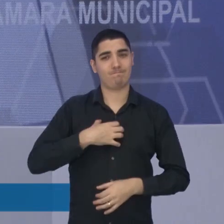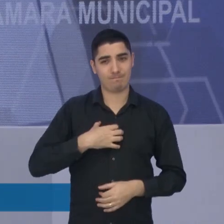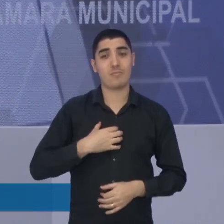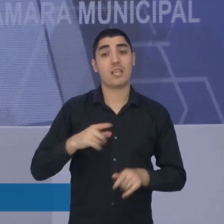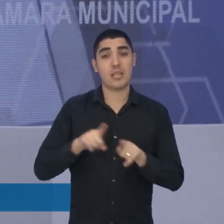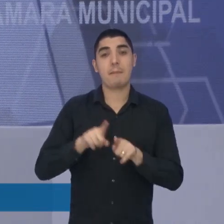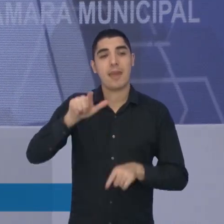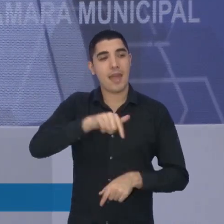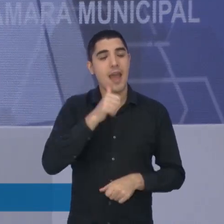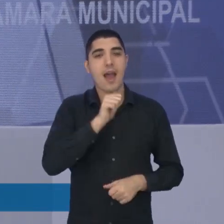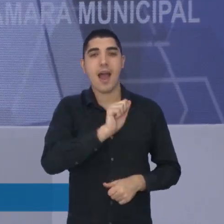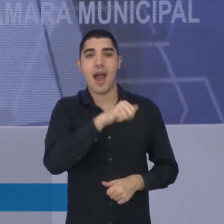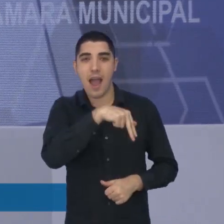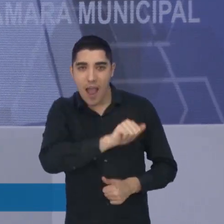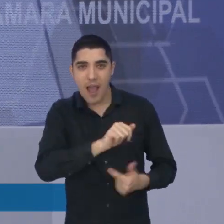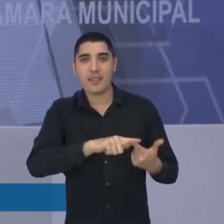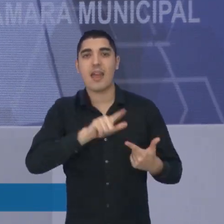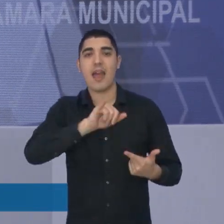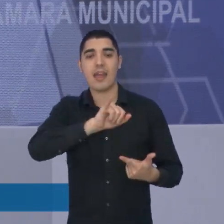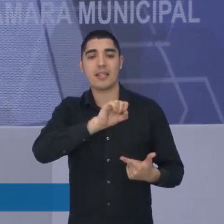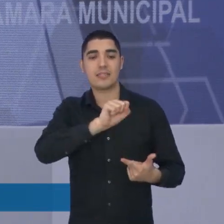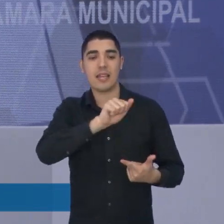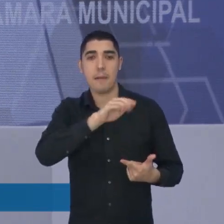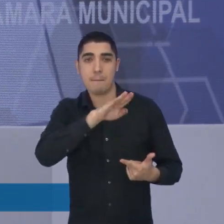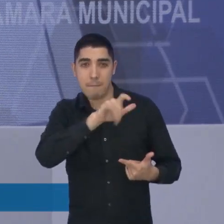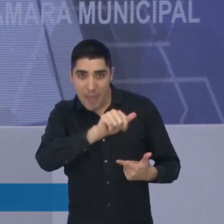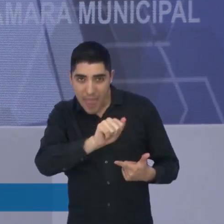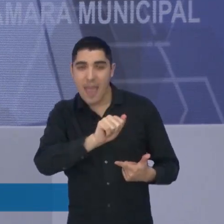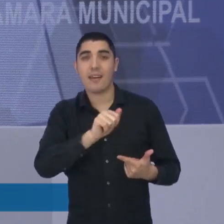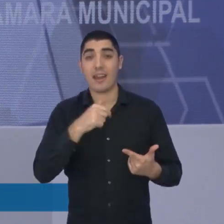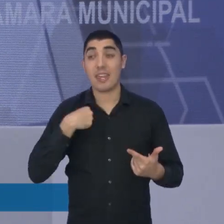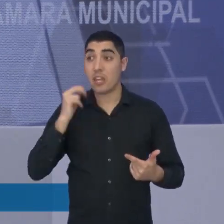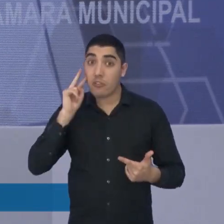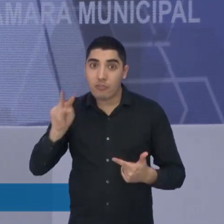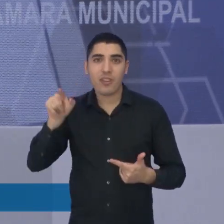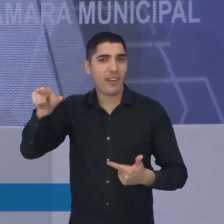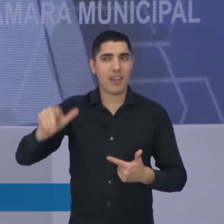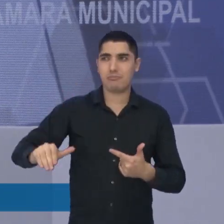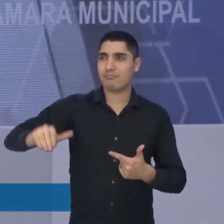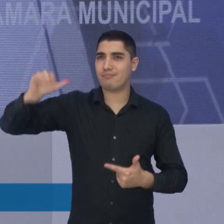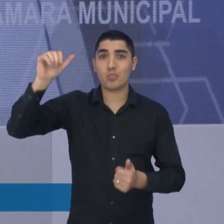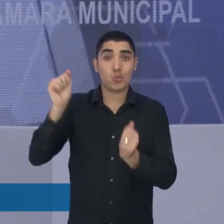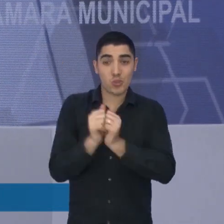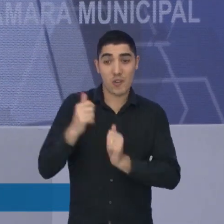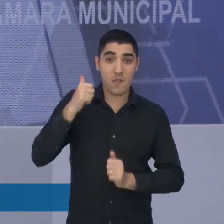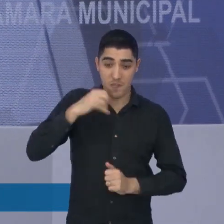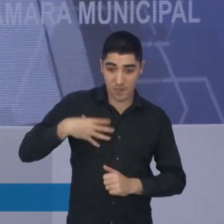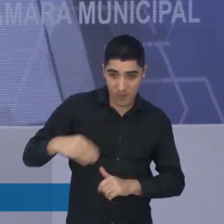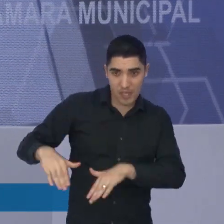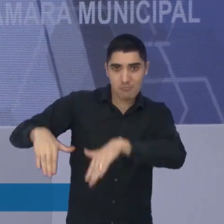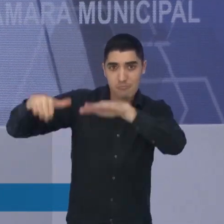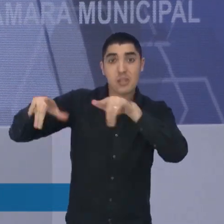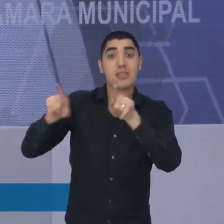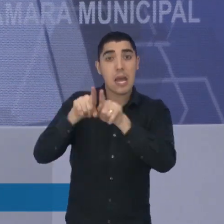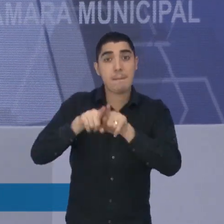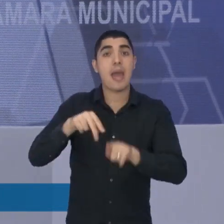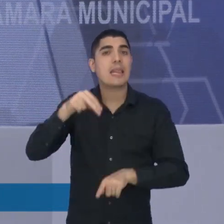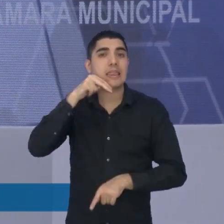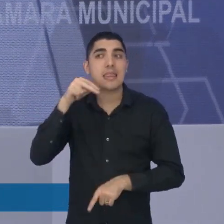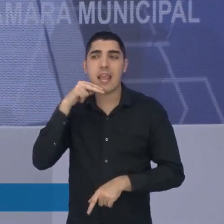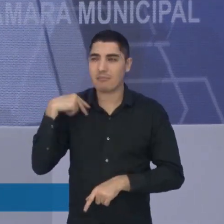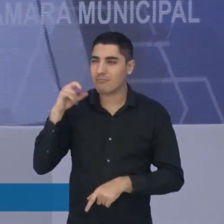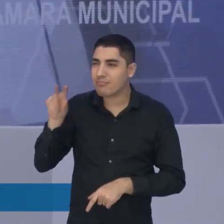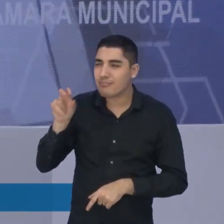quando nasceu Isabela, quando vieram os netos, porque a gente se acompanhava e se comentava as coisas. Muitas convivências